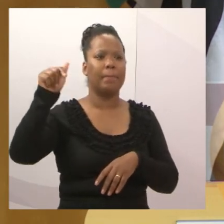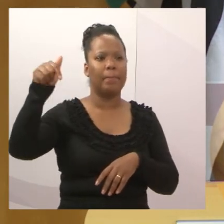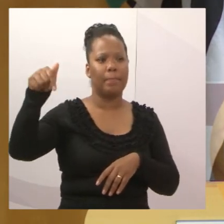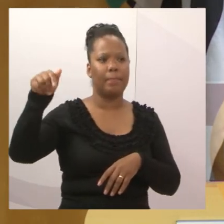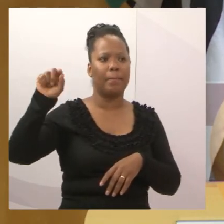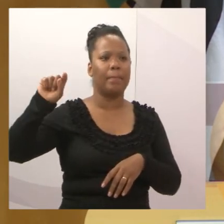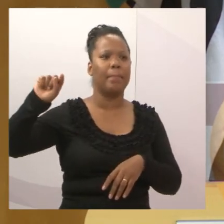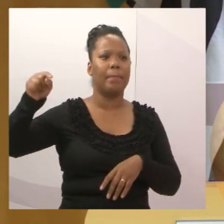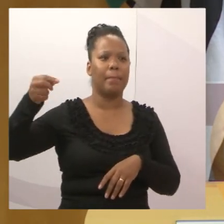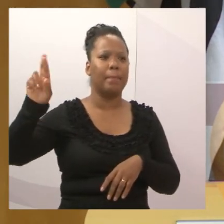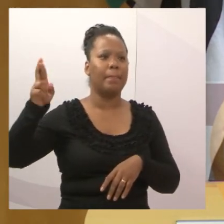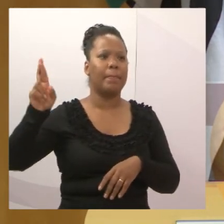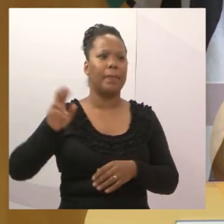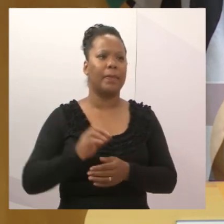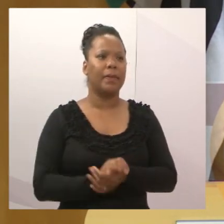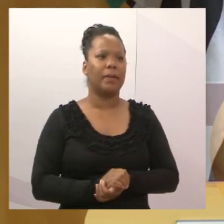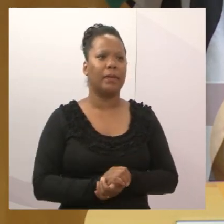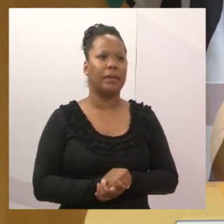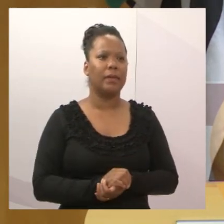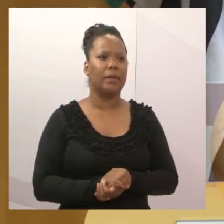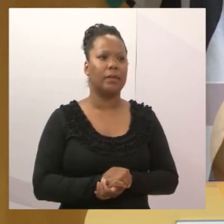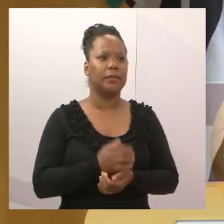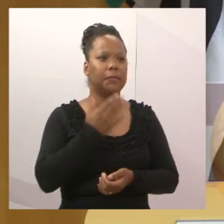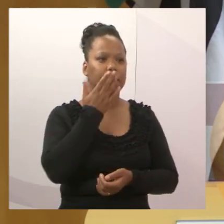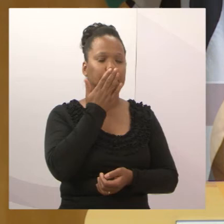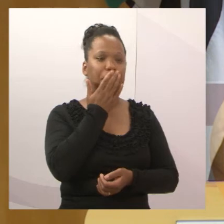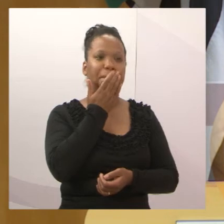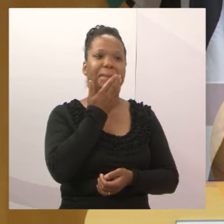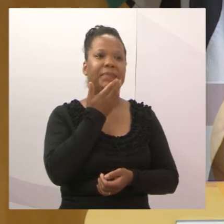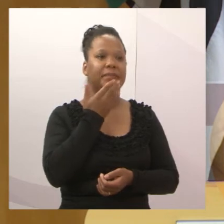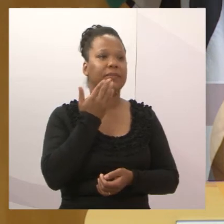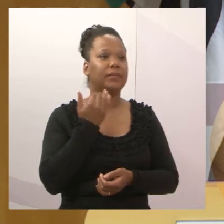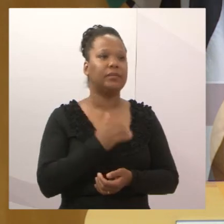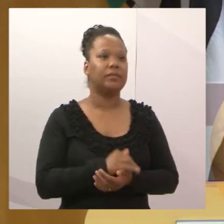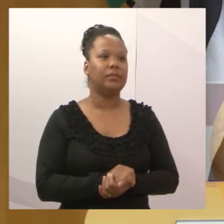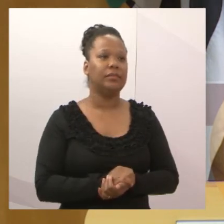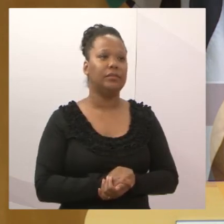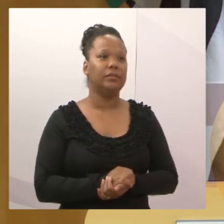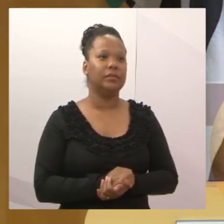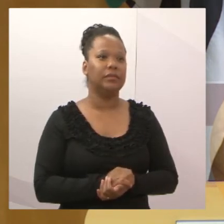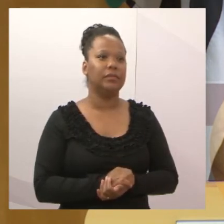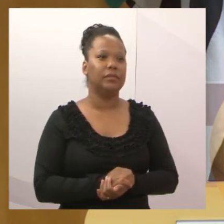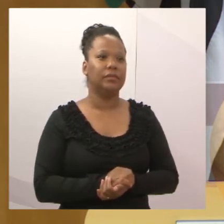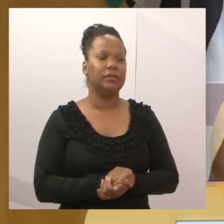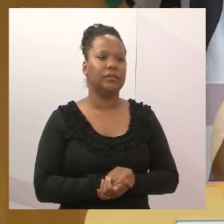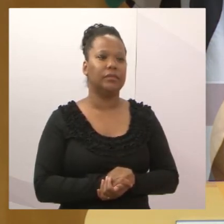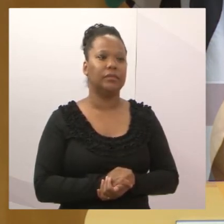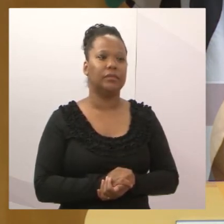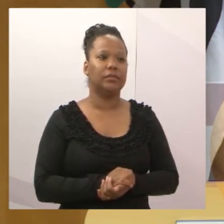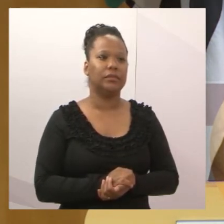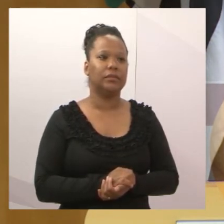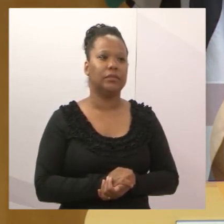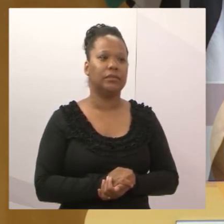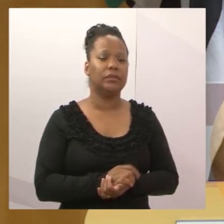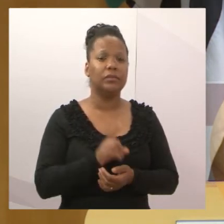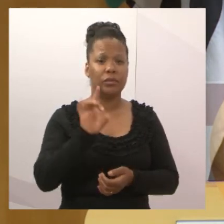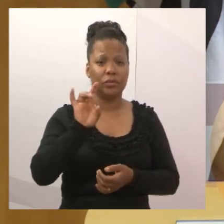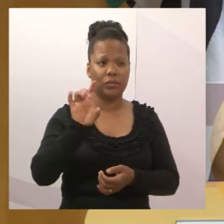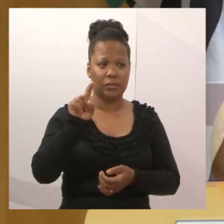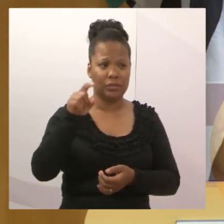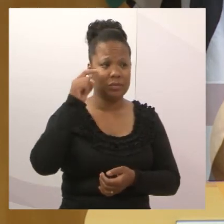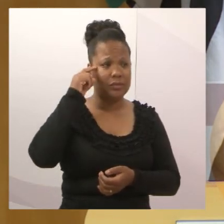557 mil reais. Só para falar, é lógico, não tem nem comparativo, mas só para você